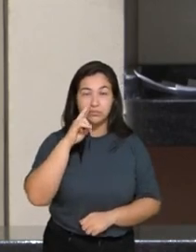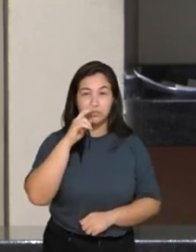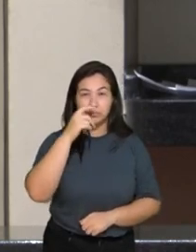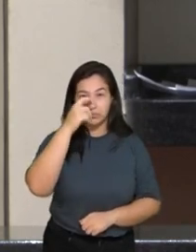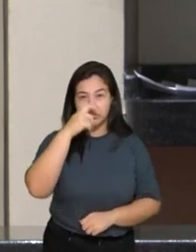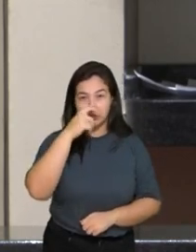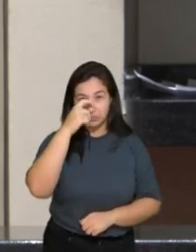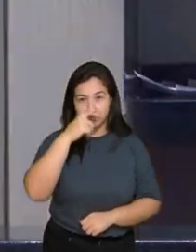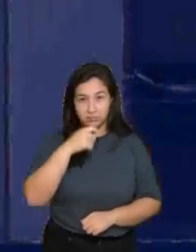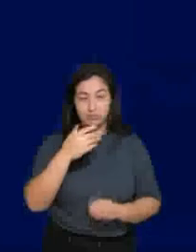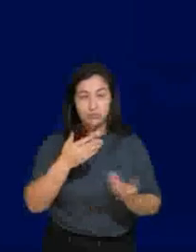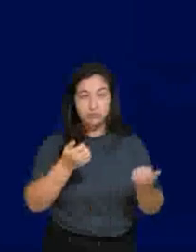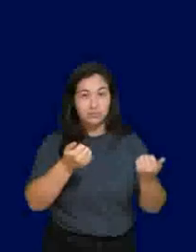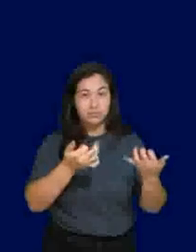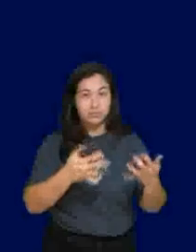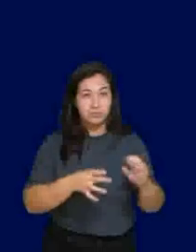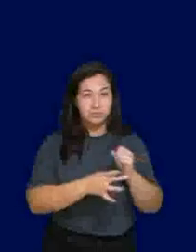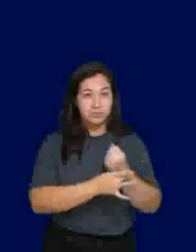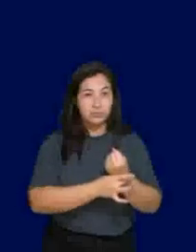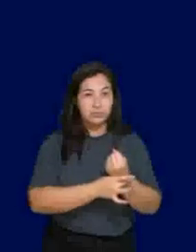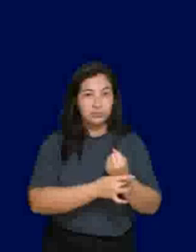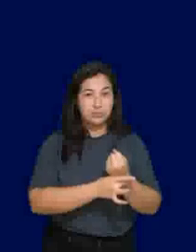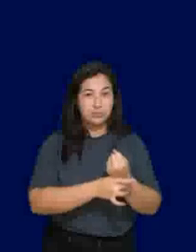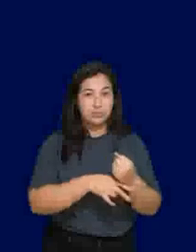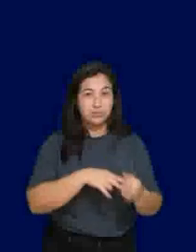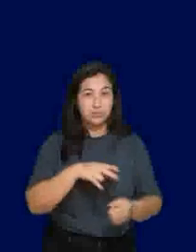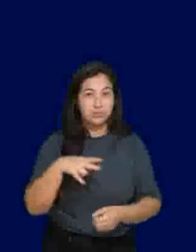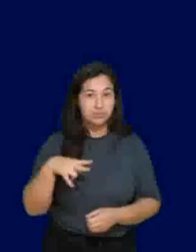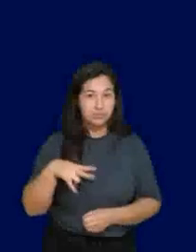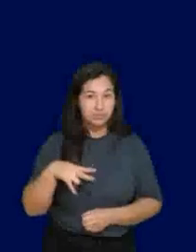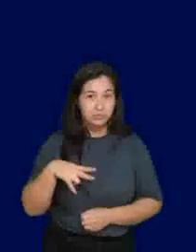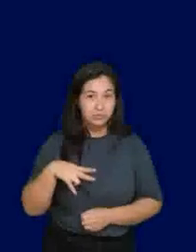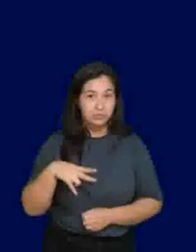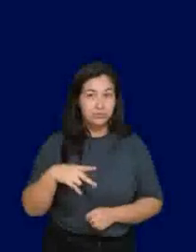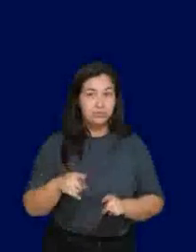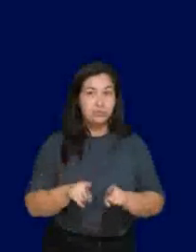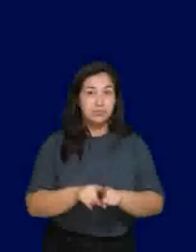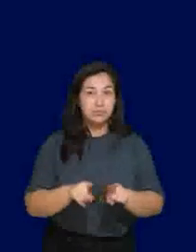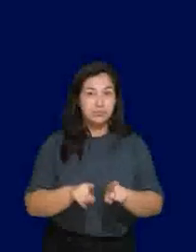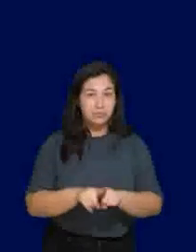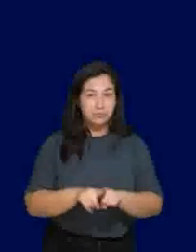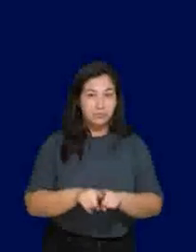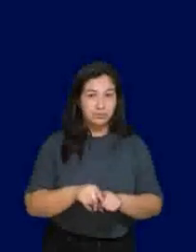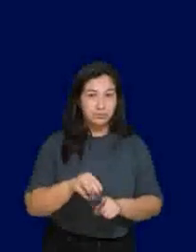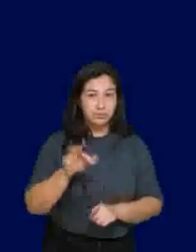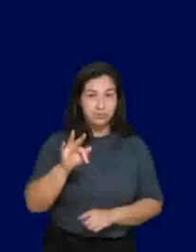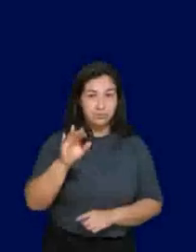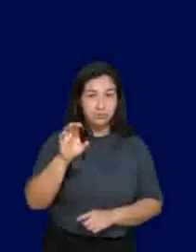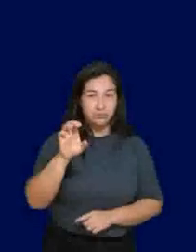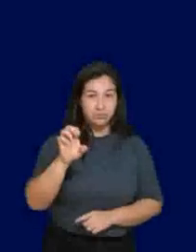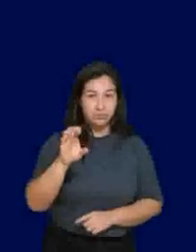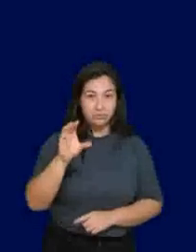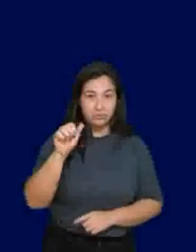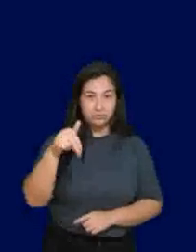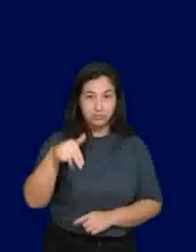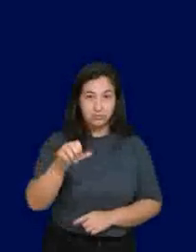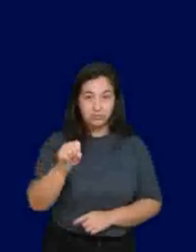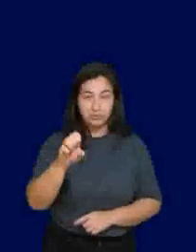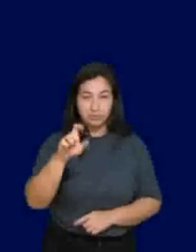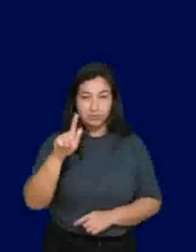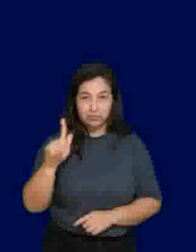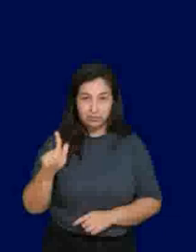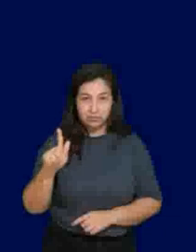Comunitários de Segurança Pública, CONSEGS, e da Federação dos Conselhos Comunitários de Segurança Pública do Estado de Santa Catarina, FECONSEG,